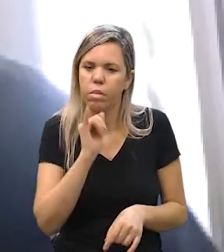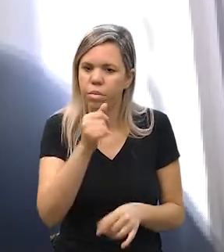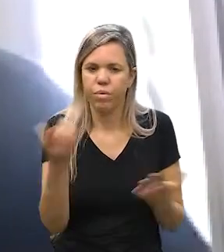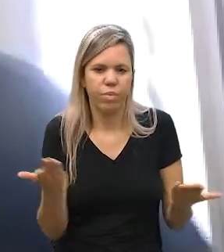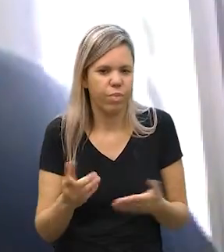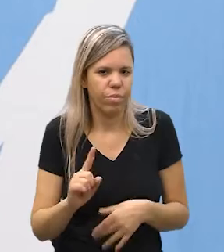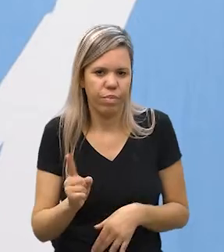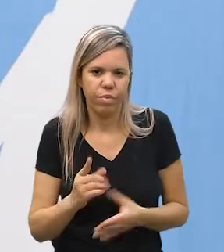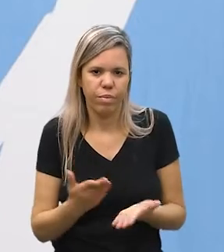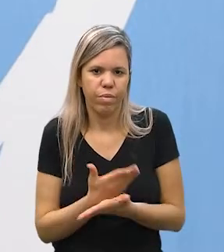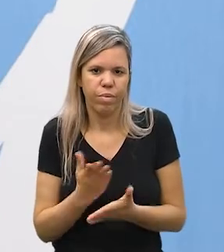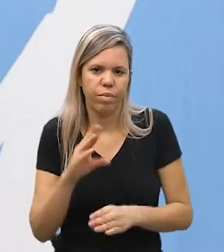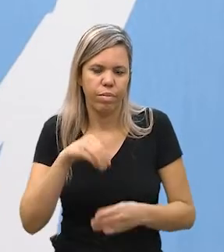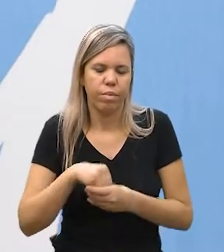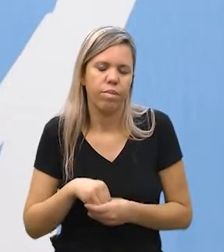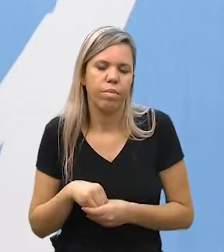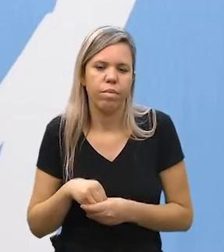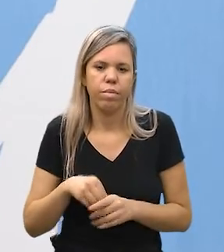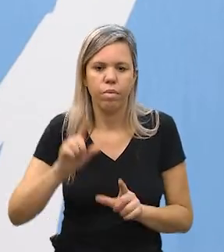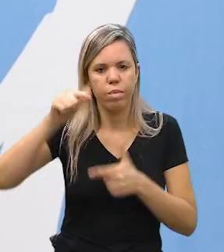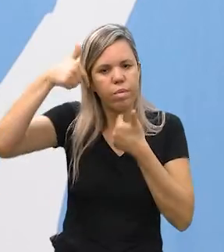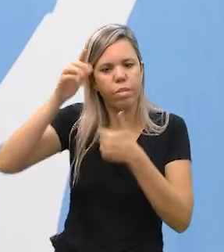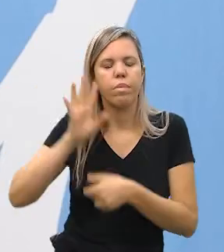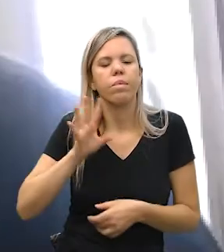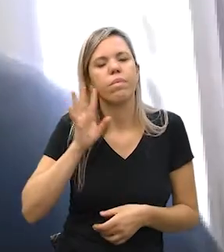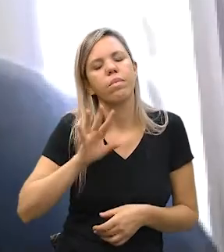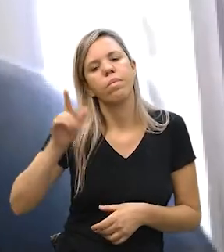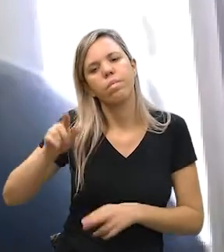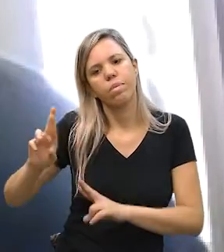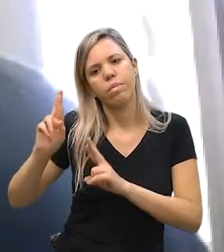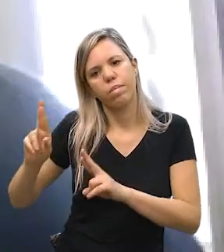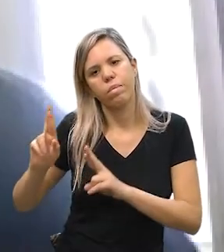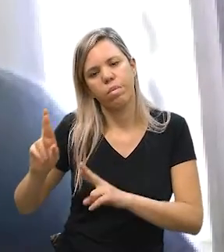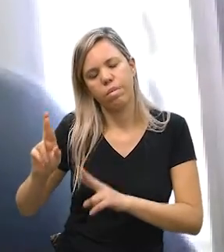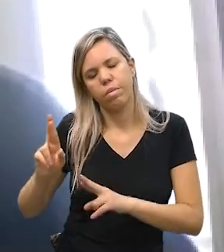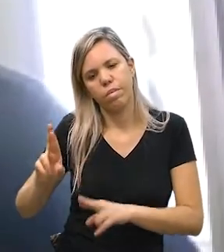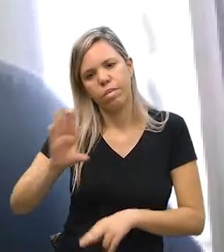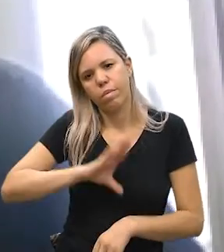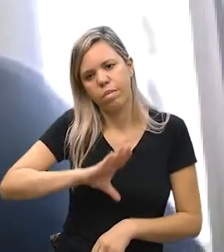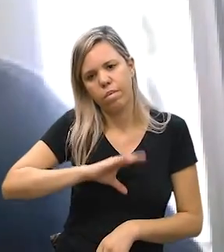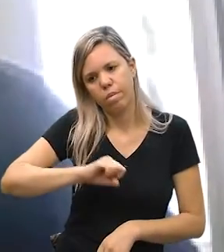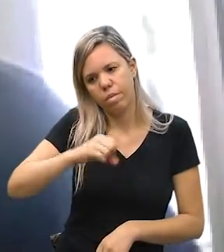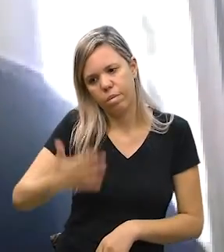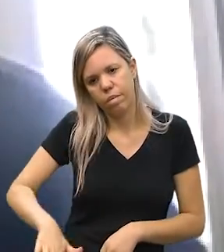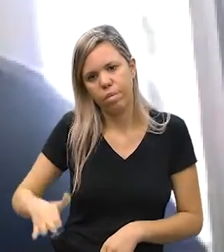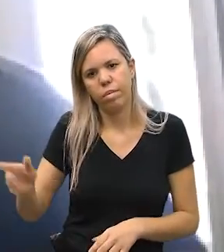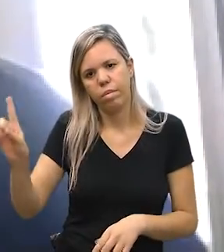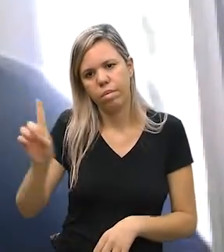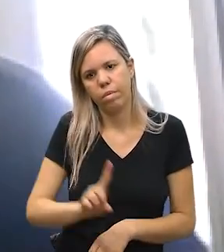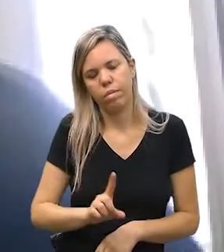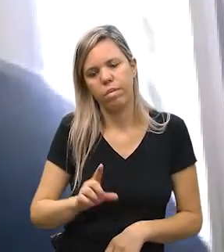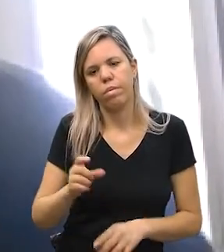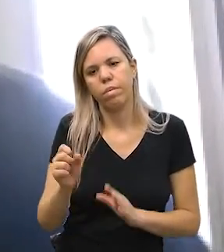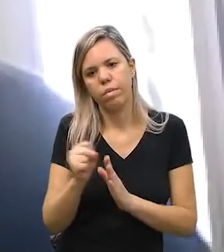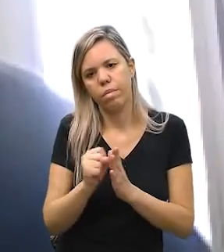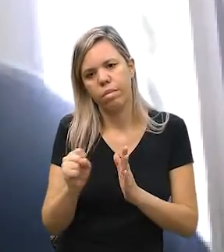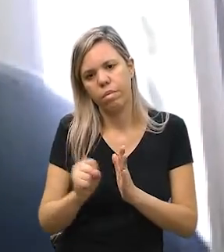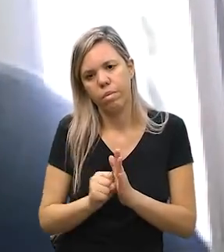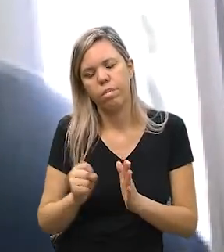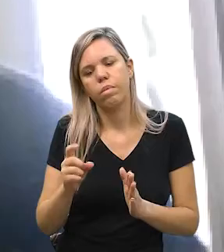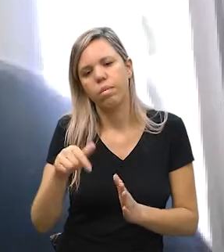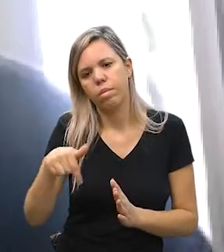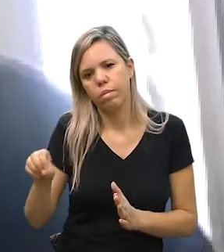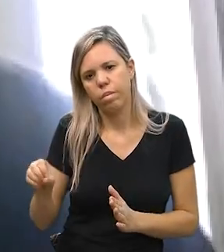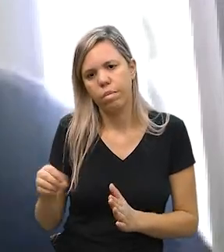contar aqui, com o seu Alvarinho, um personagem muito simpático, torcedor da Portuguesa Santista, veio para cá aqui na década de